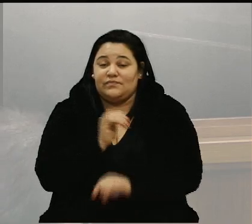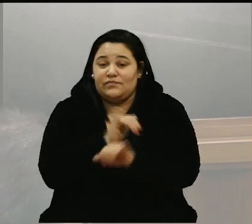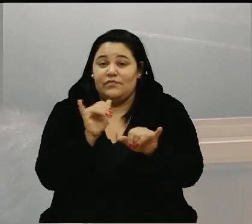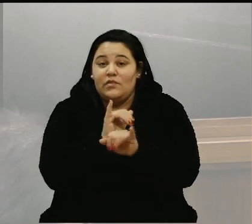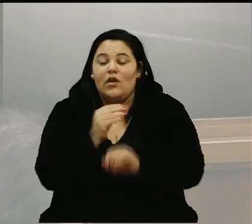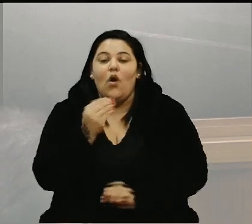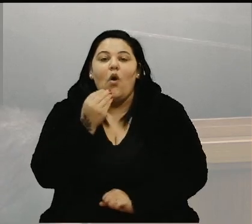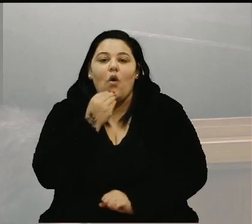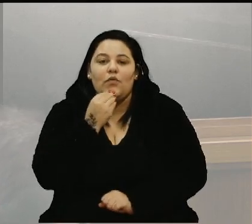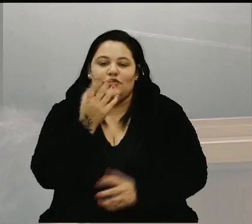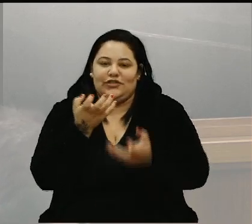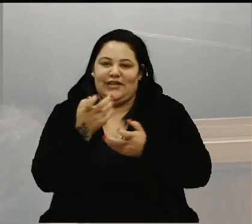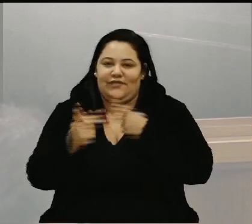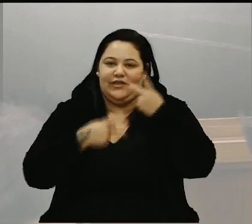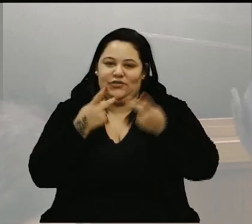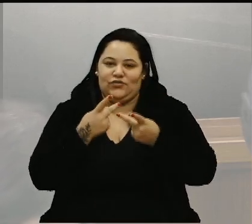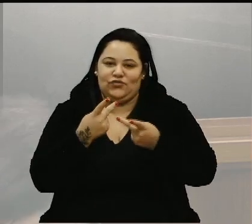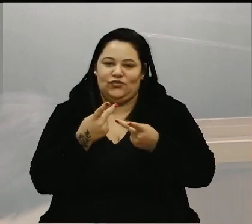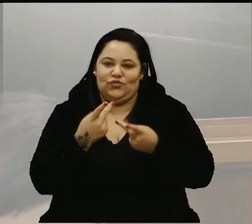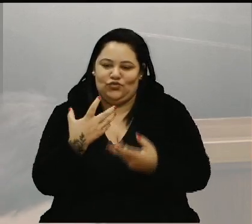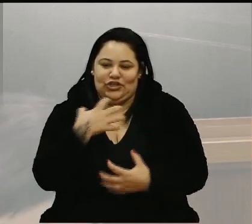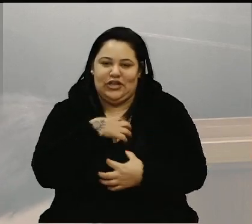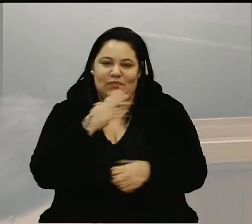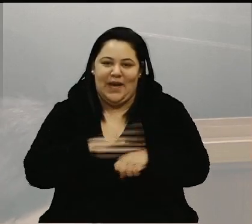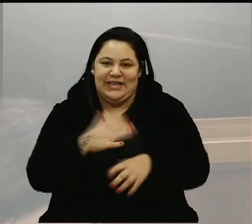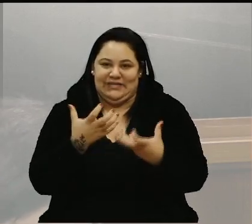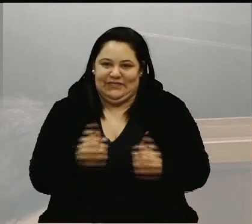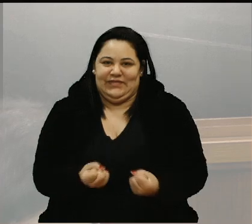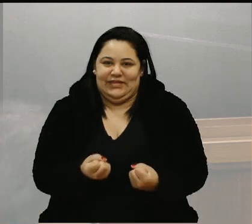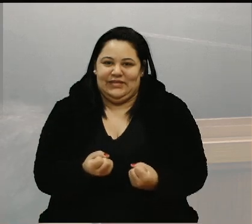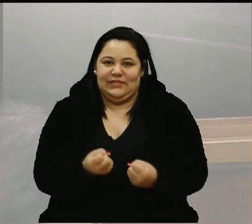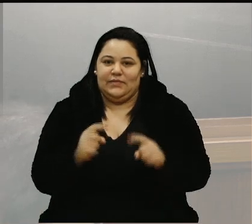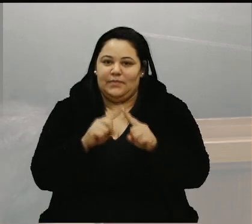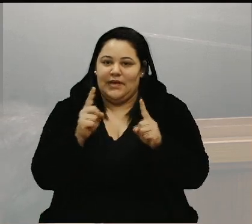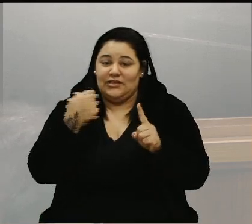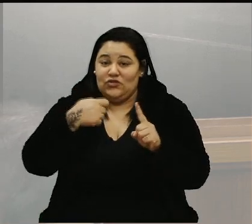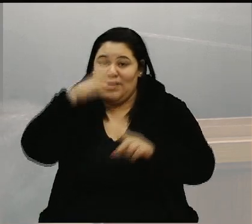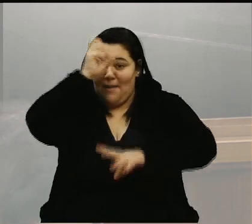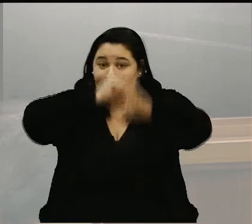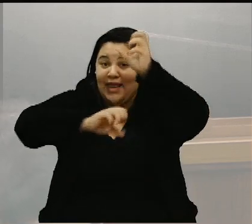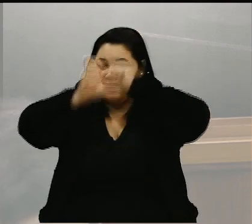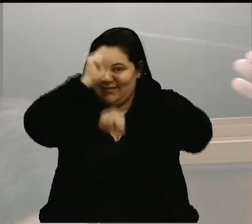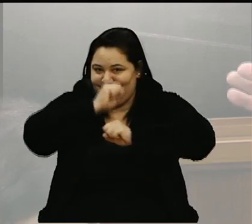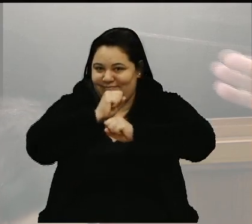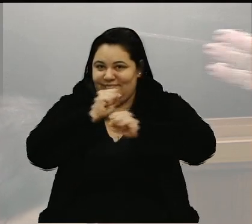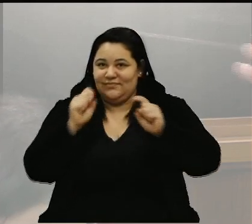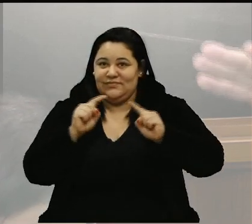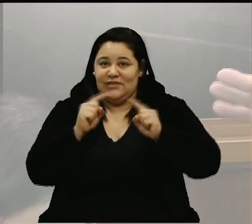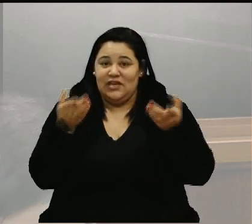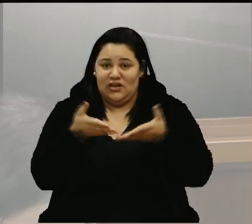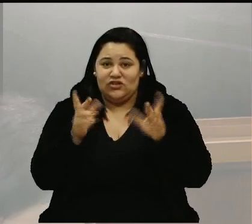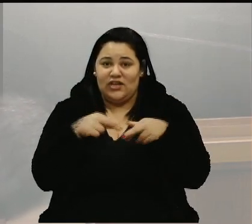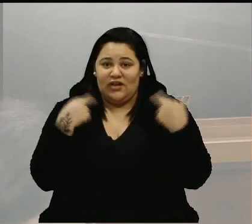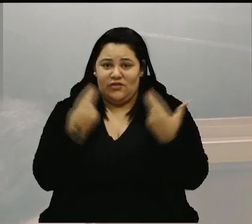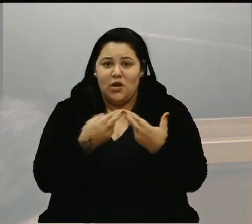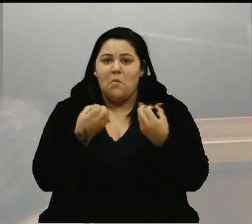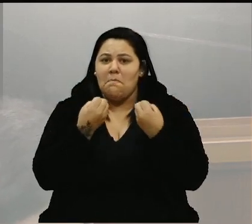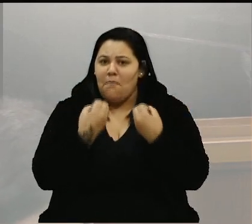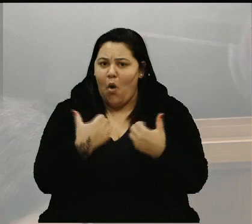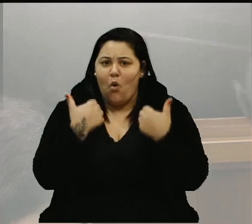quer falar de uma maneira mais dura ou não, então nós temos que ir aprendendo. E acho que a sessão hoje foi muito boa,